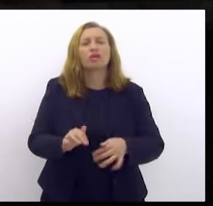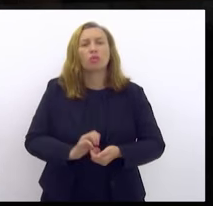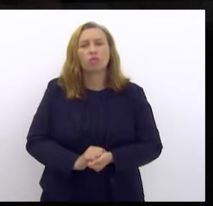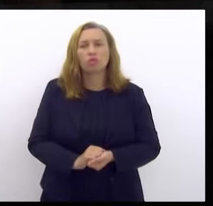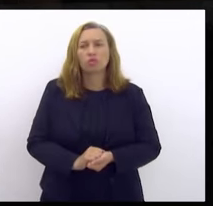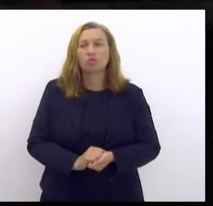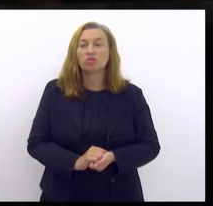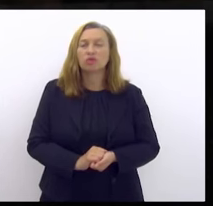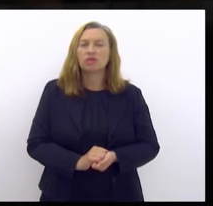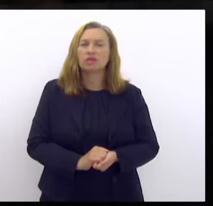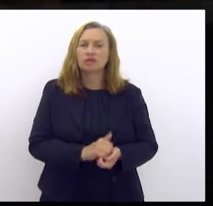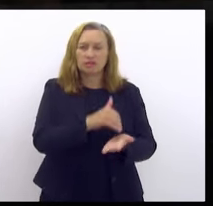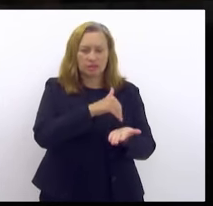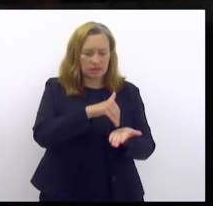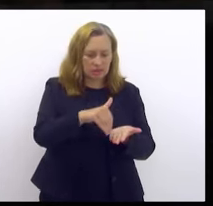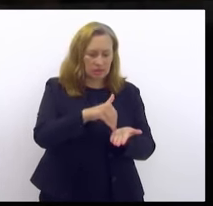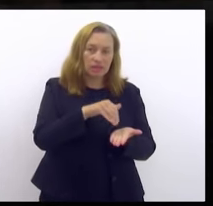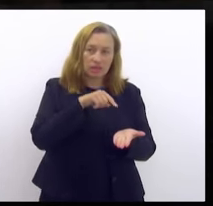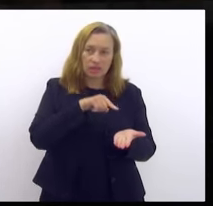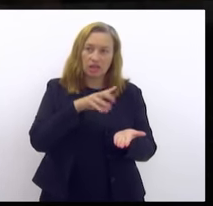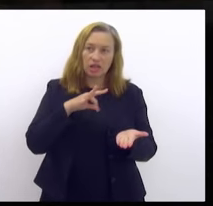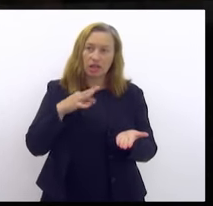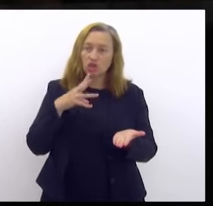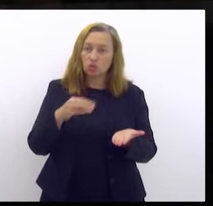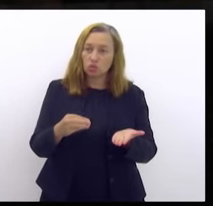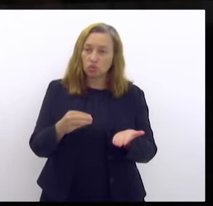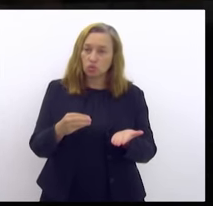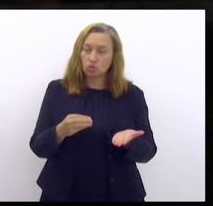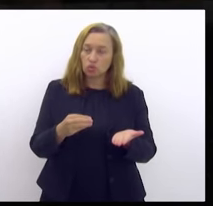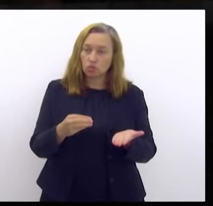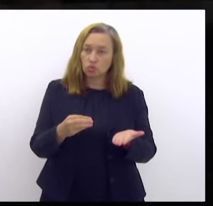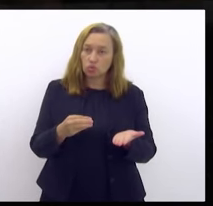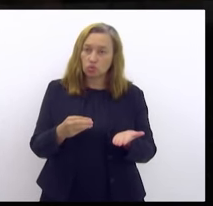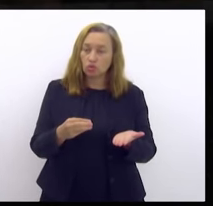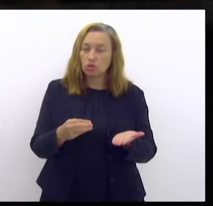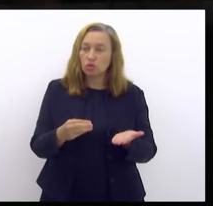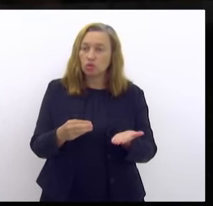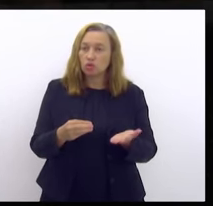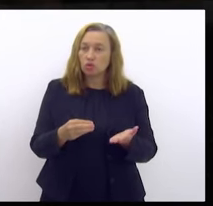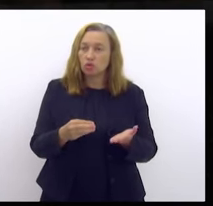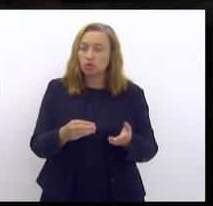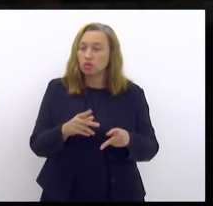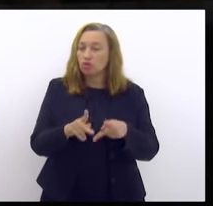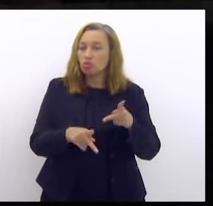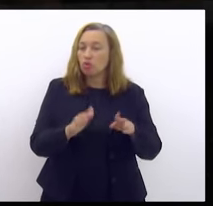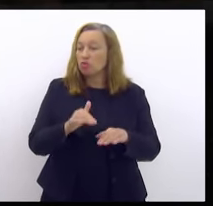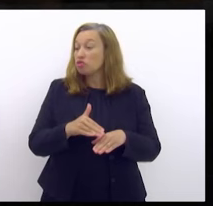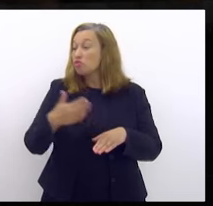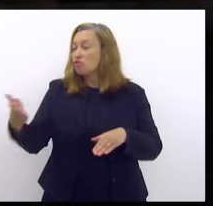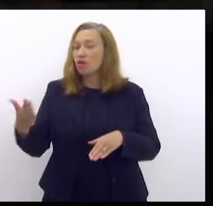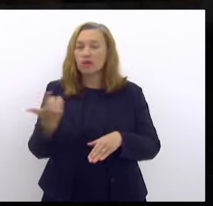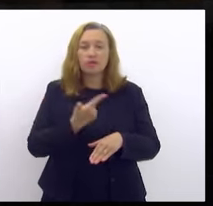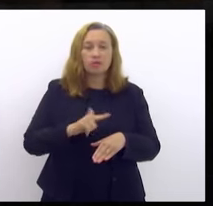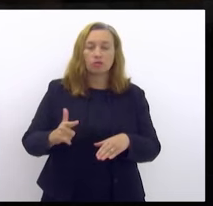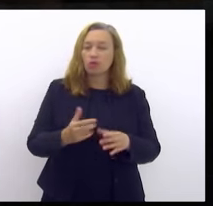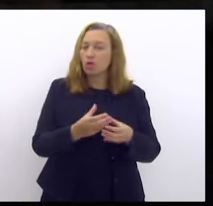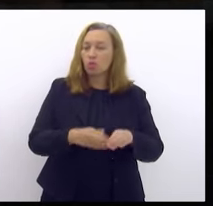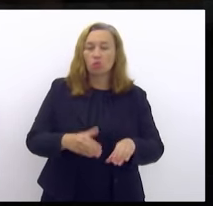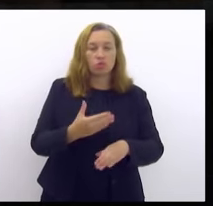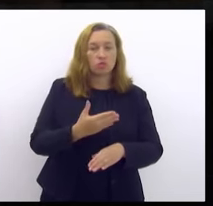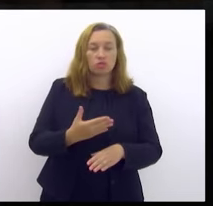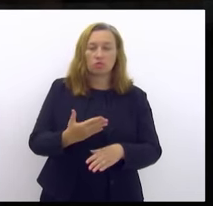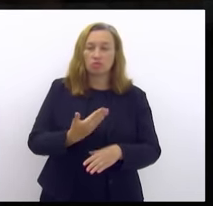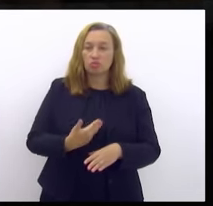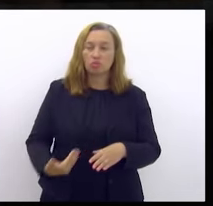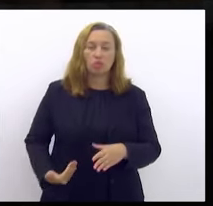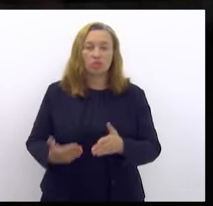as secretarias é tudo de gente de fora. Não tem praticamente funcionário. Não tem